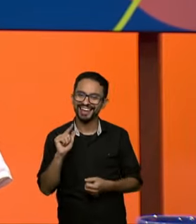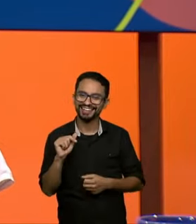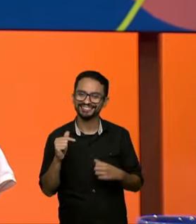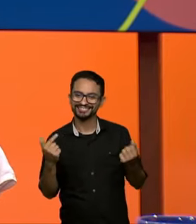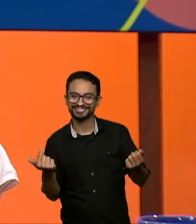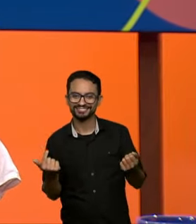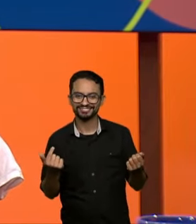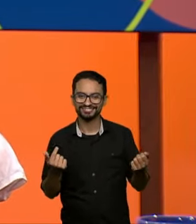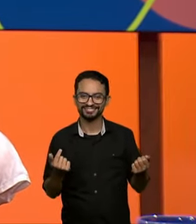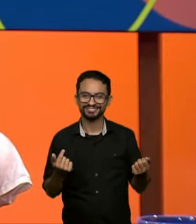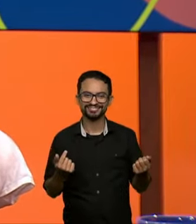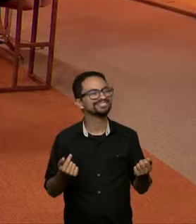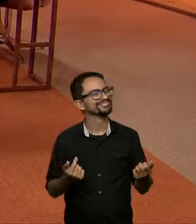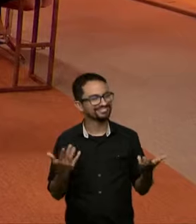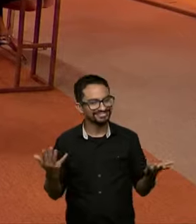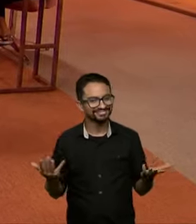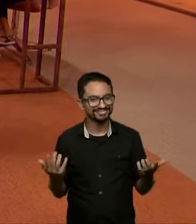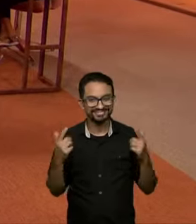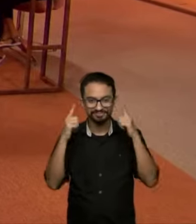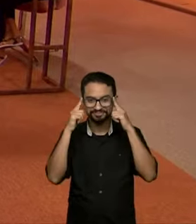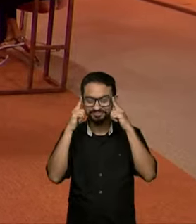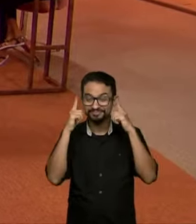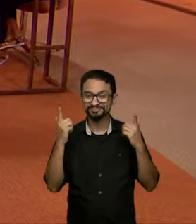Pessoal da insônia é assim mesmo.